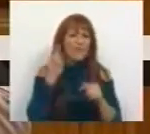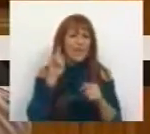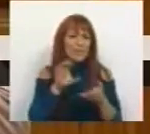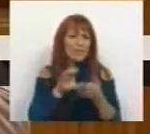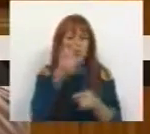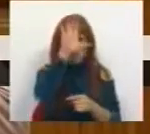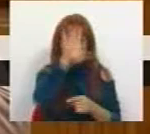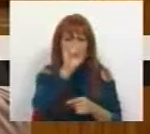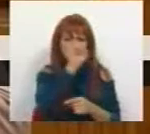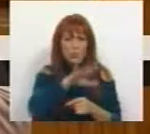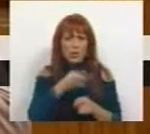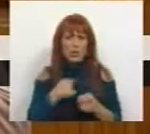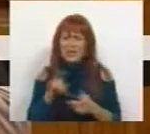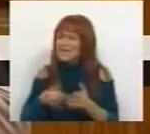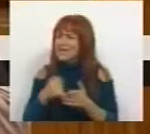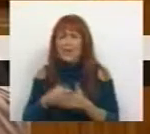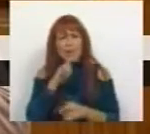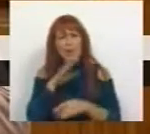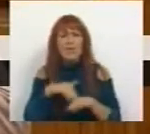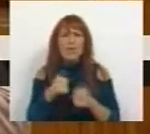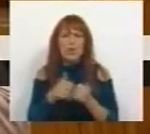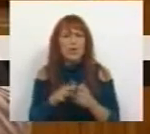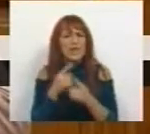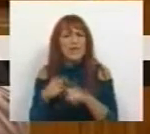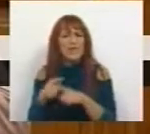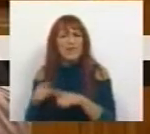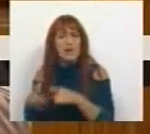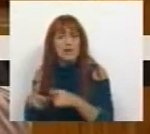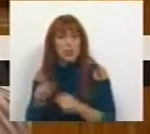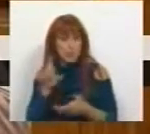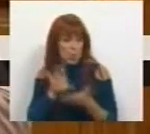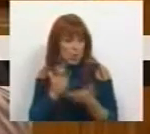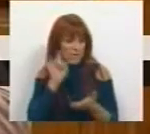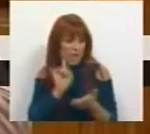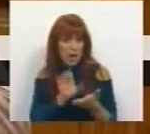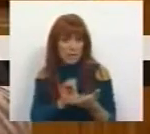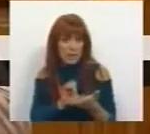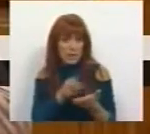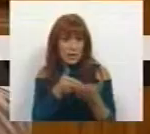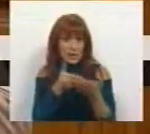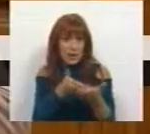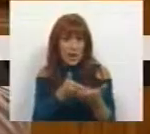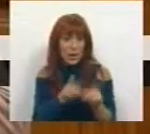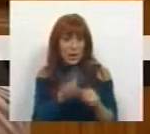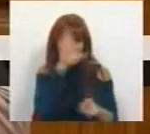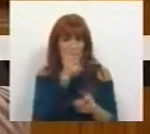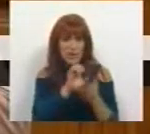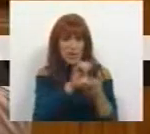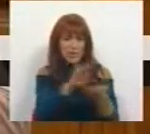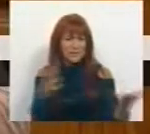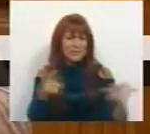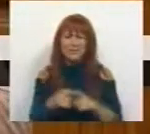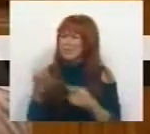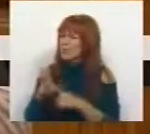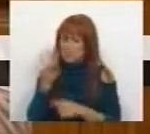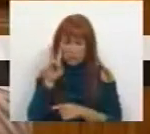do Ministério do Ambiente, acham sempre que podem fazer tudo muito diferente com a verba atribuída ao respectivo Ministério. Por